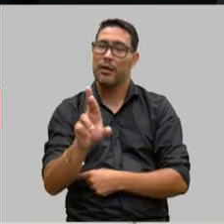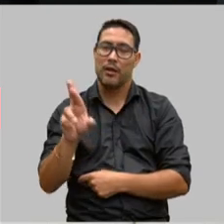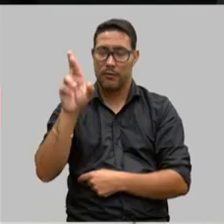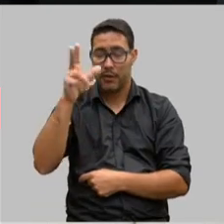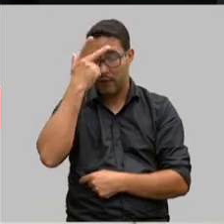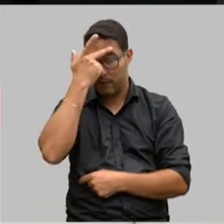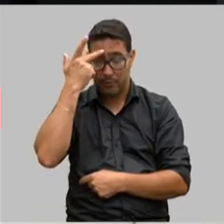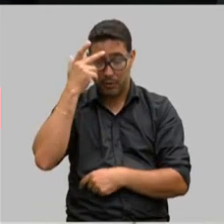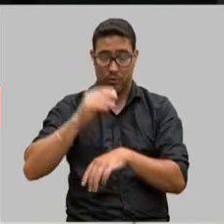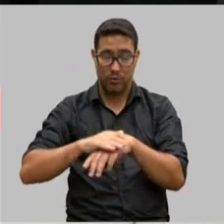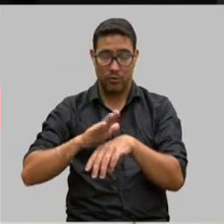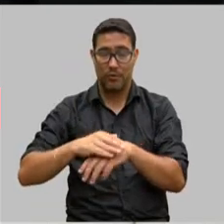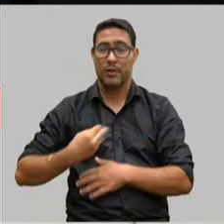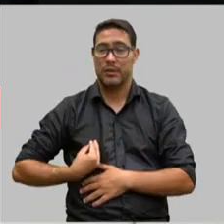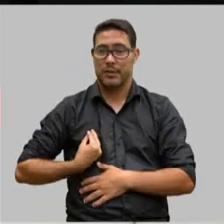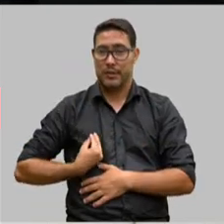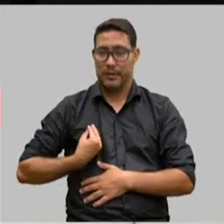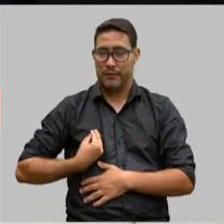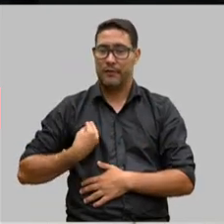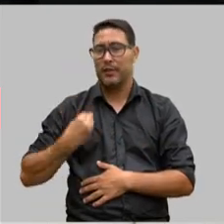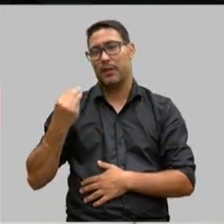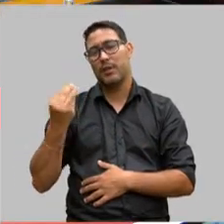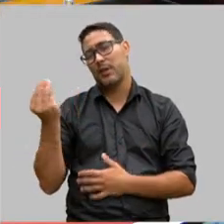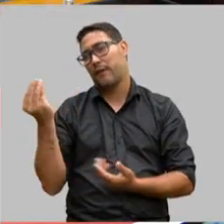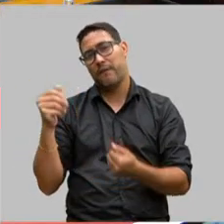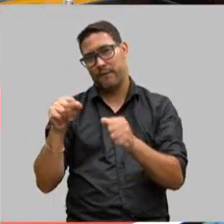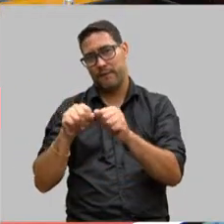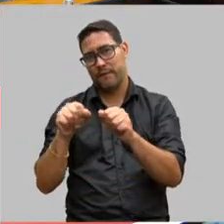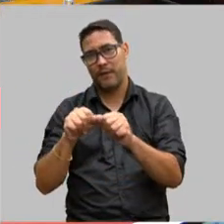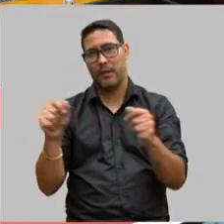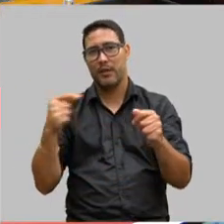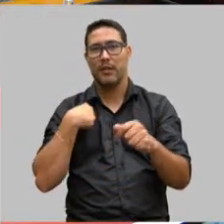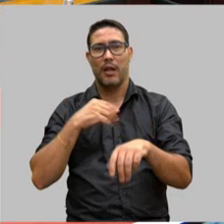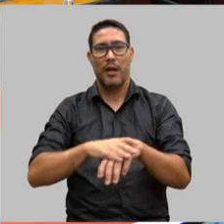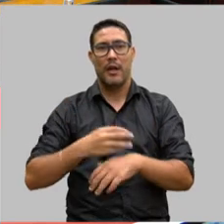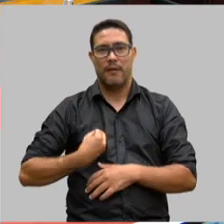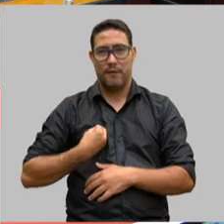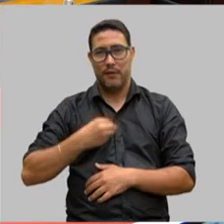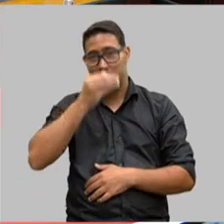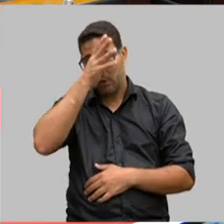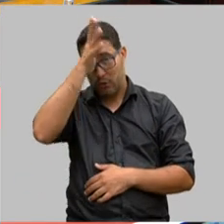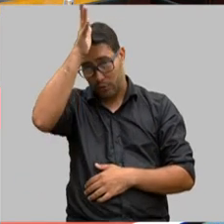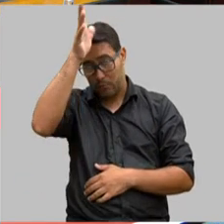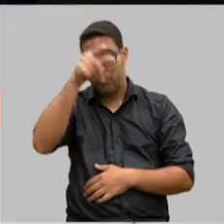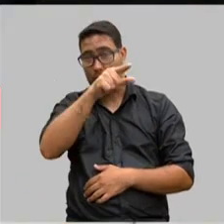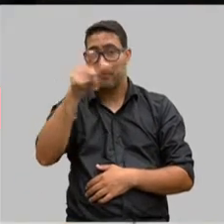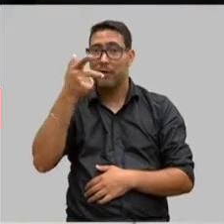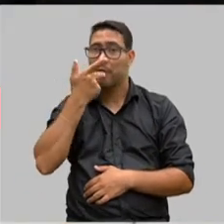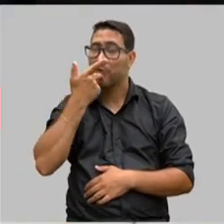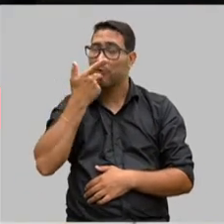deixa, confirma a minha palavra em virtude dos dados que a gente tem.